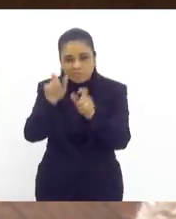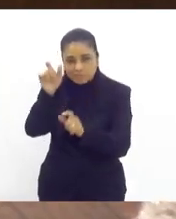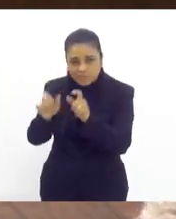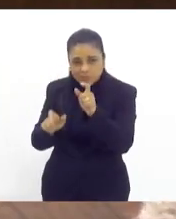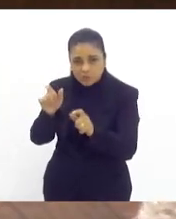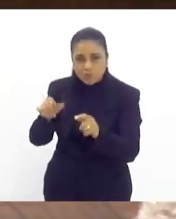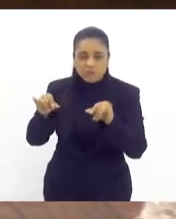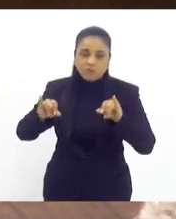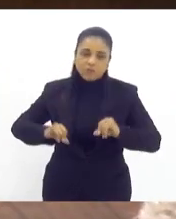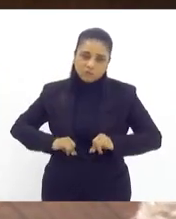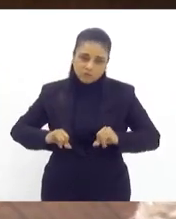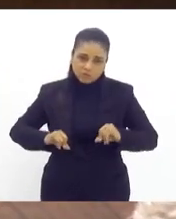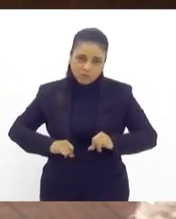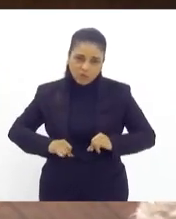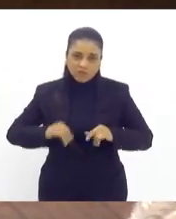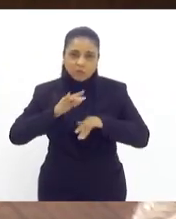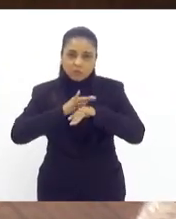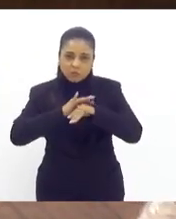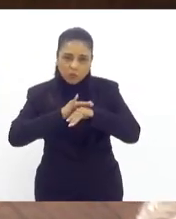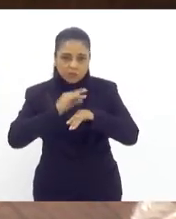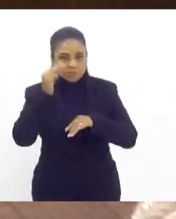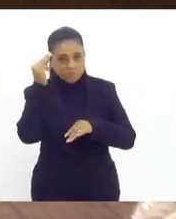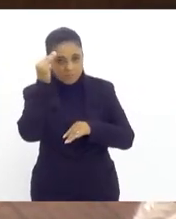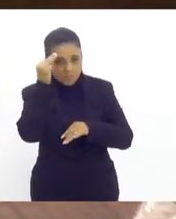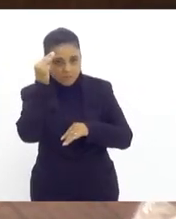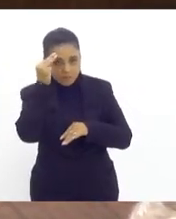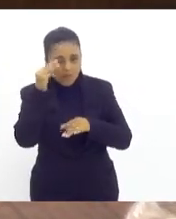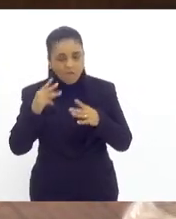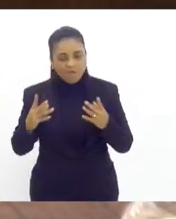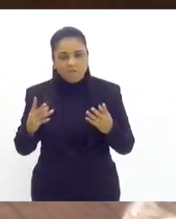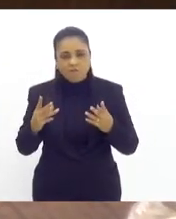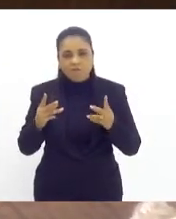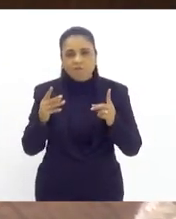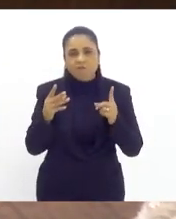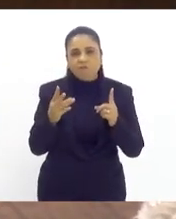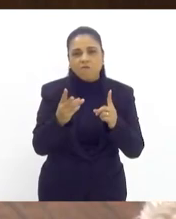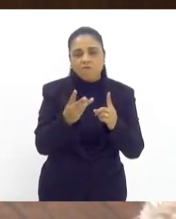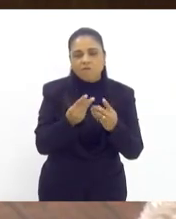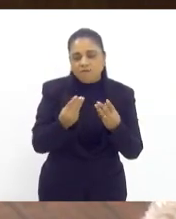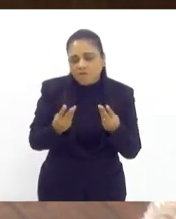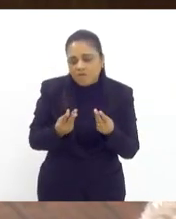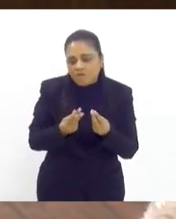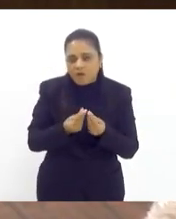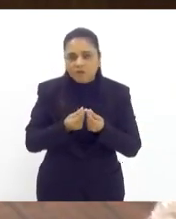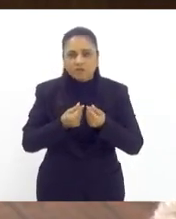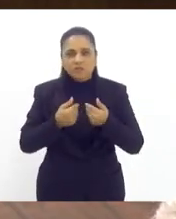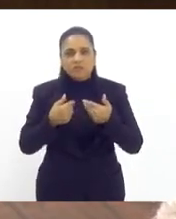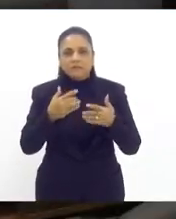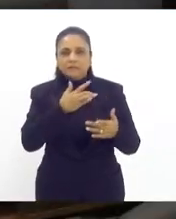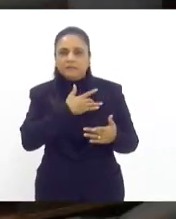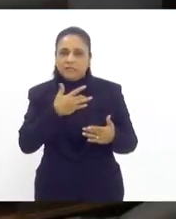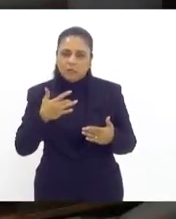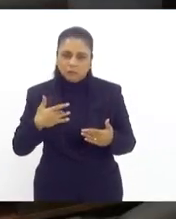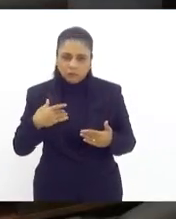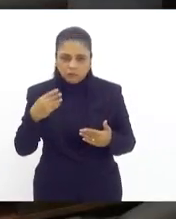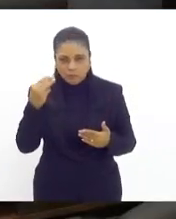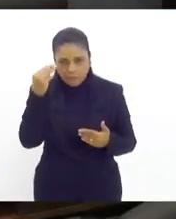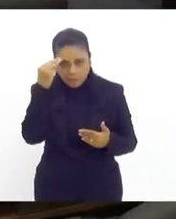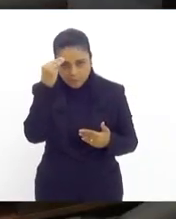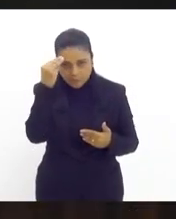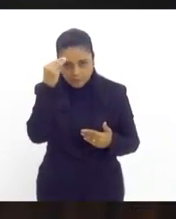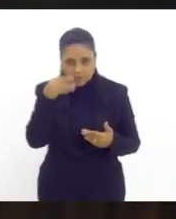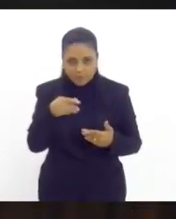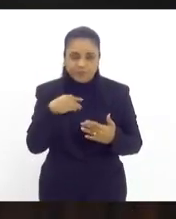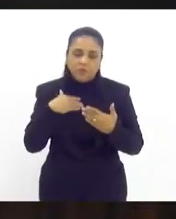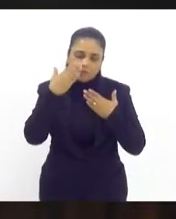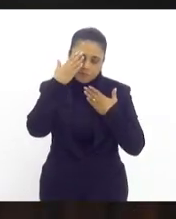sofrem aí numa situação de fragilidade em Saúde Mental então muito obrigada Presidente Obrigado deputada Renata